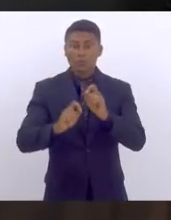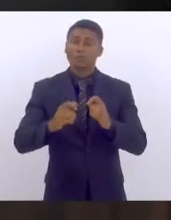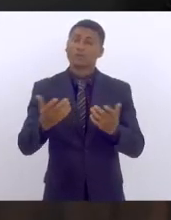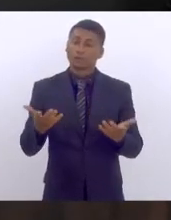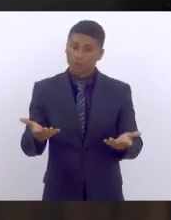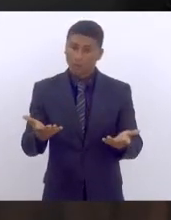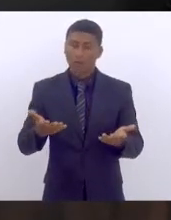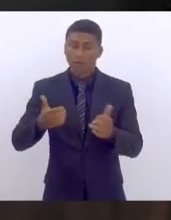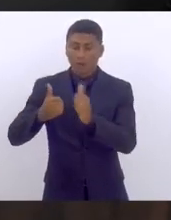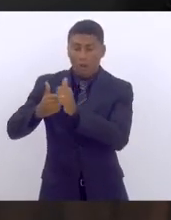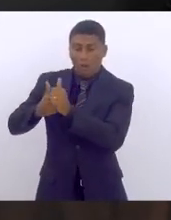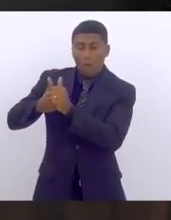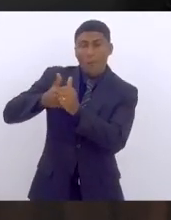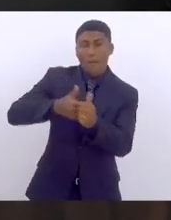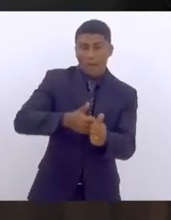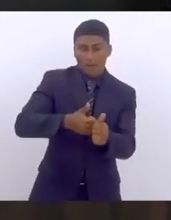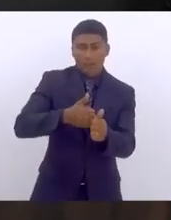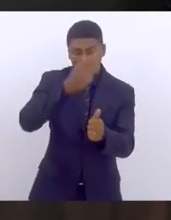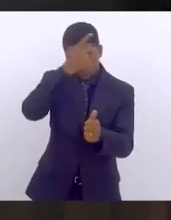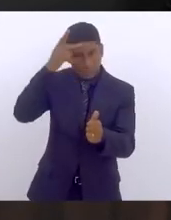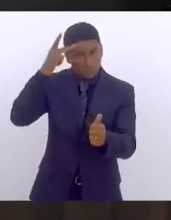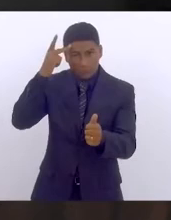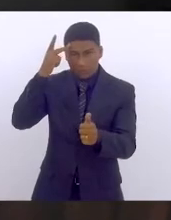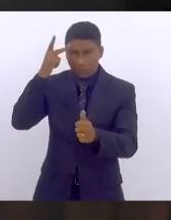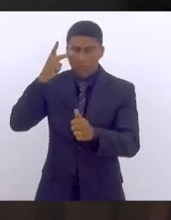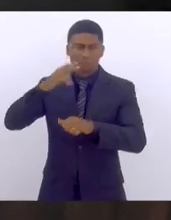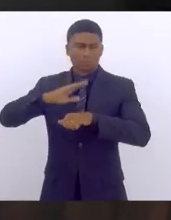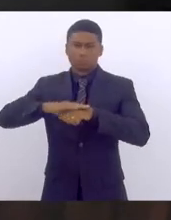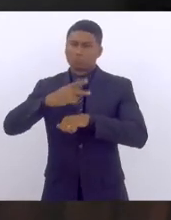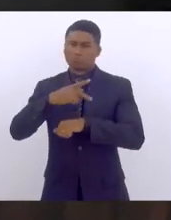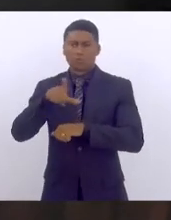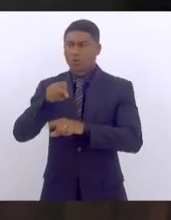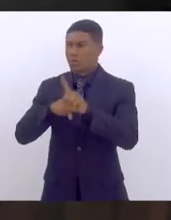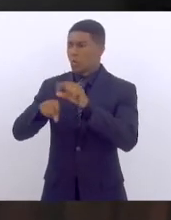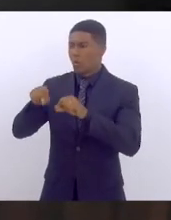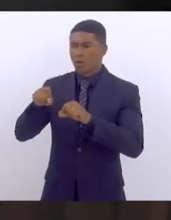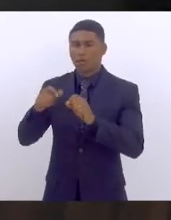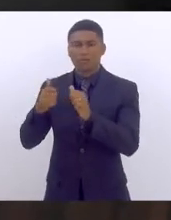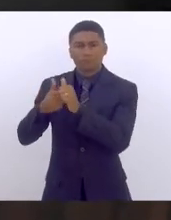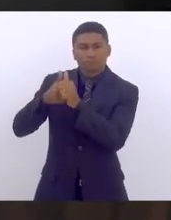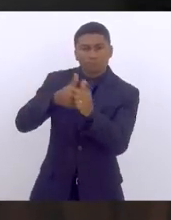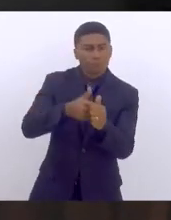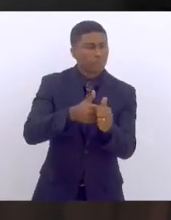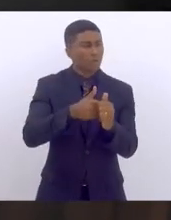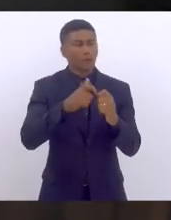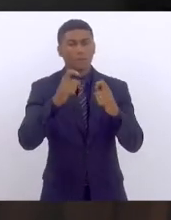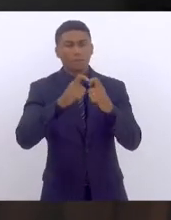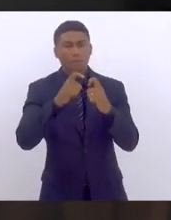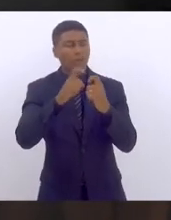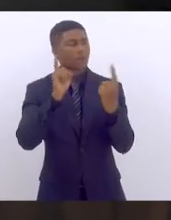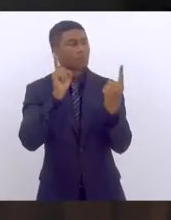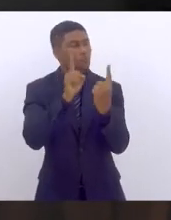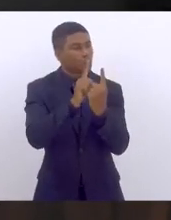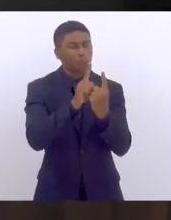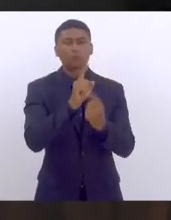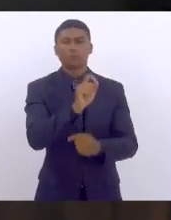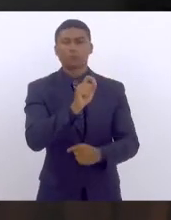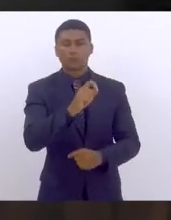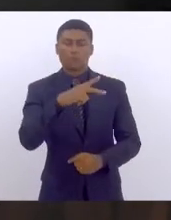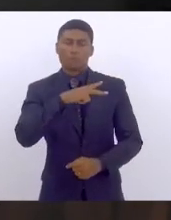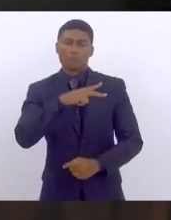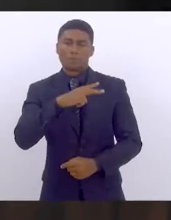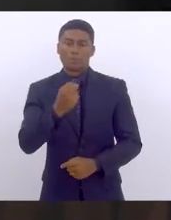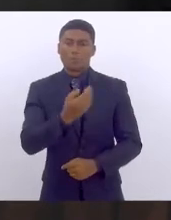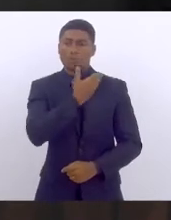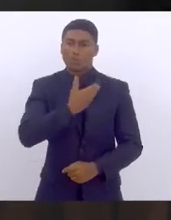acompanhante uma pessoa de sua livre escolha nas consultas e exames em geral nos estabelecimentos públicos e privados do Estado do Rio de Janeiro,